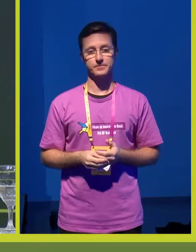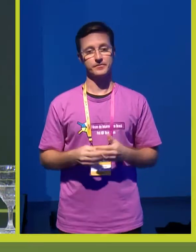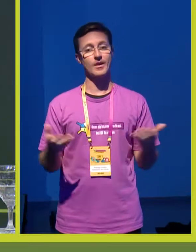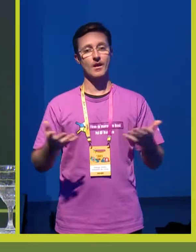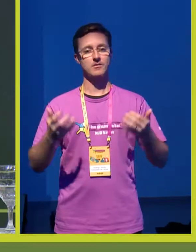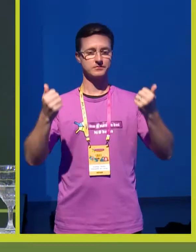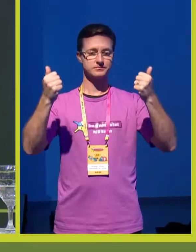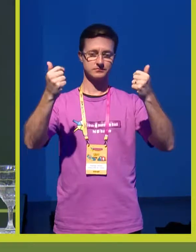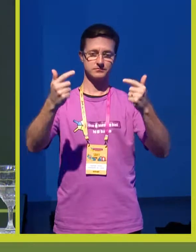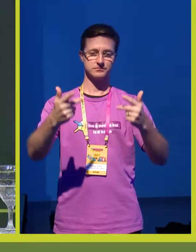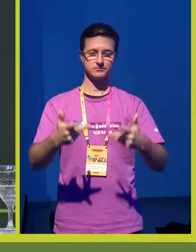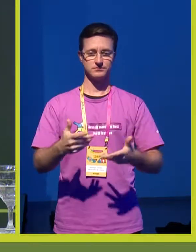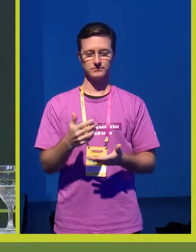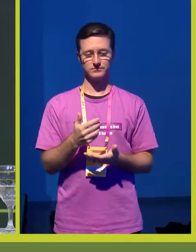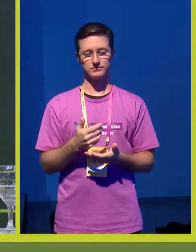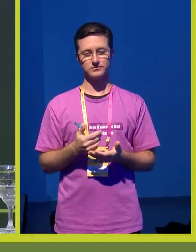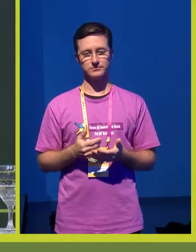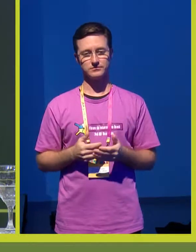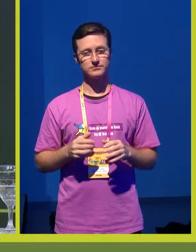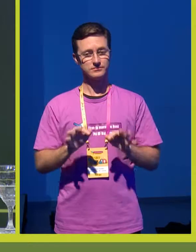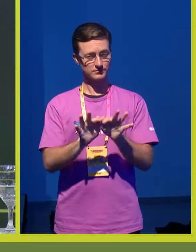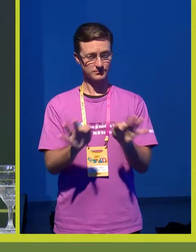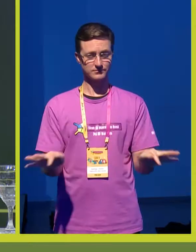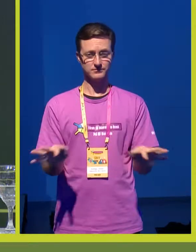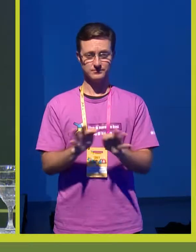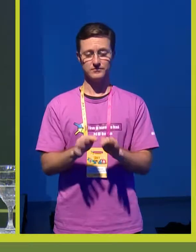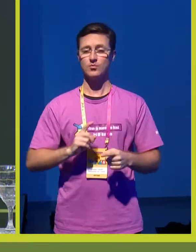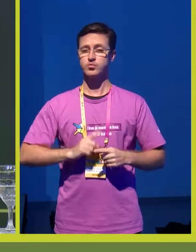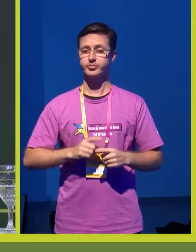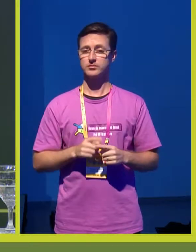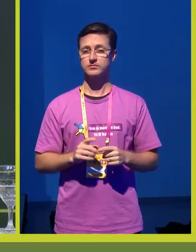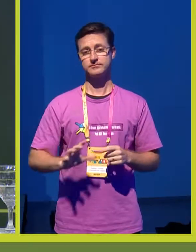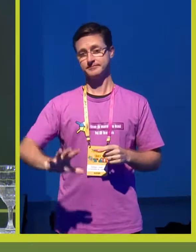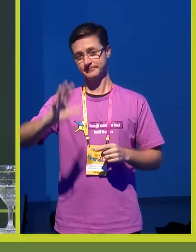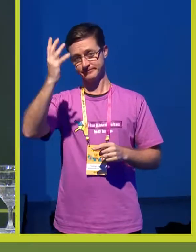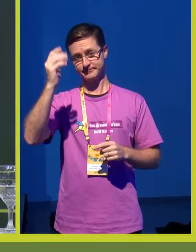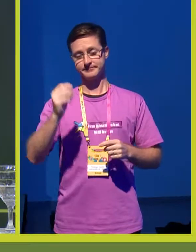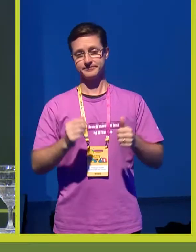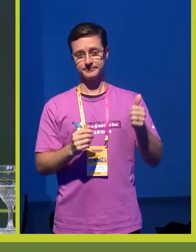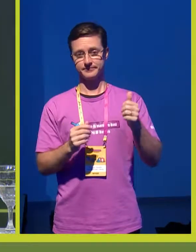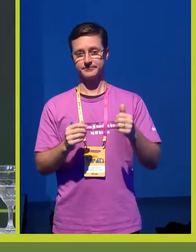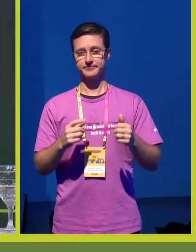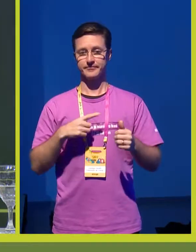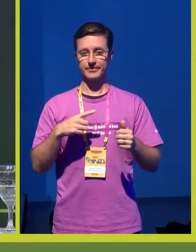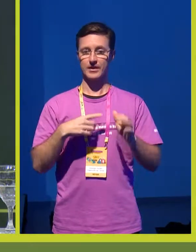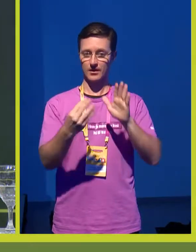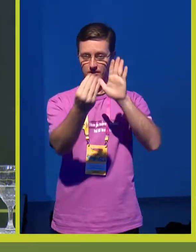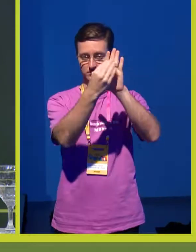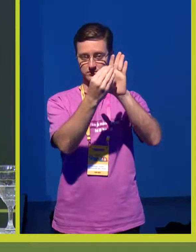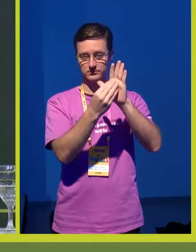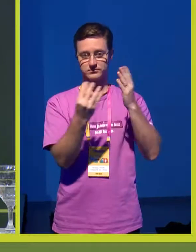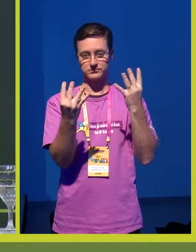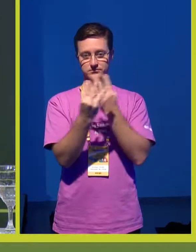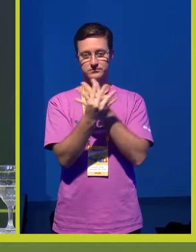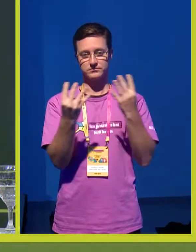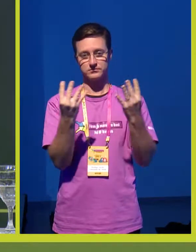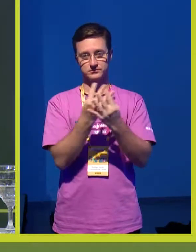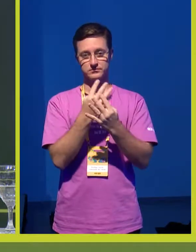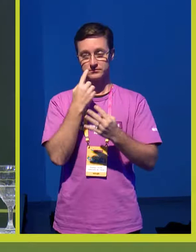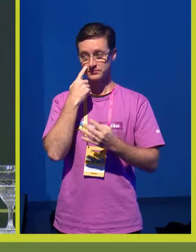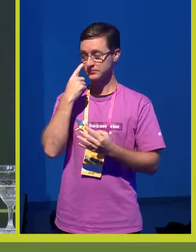eu vou explicar basicamente porque isso aconteceu. Primeiro, registrando aqui em dados esse reflexo desse tamanho,